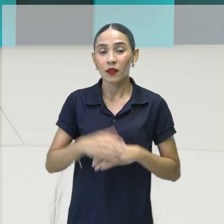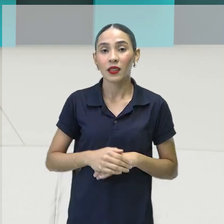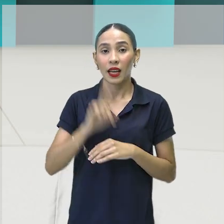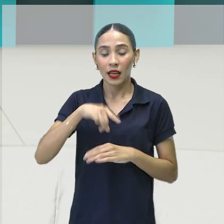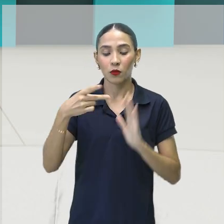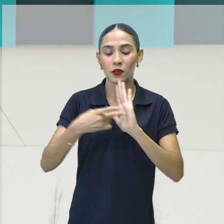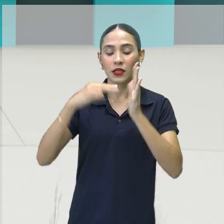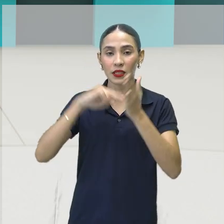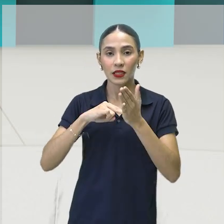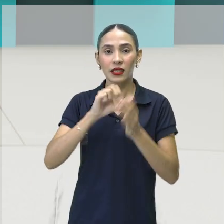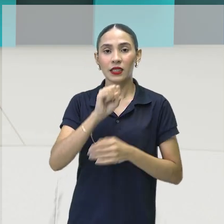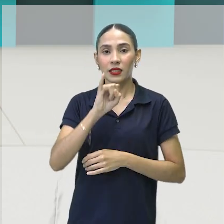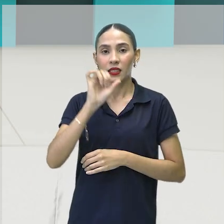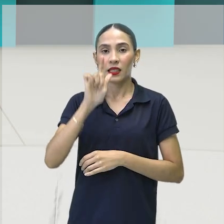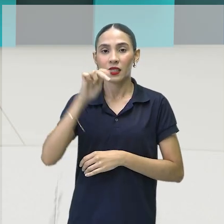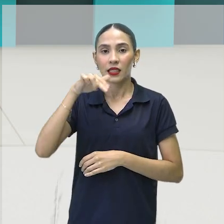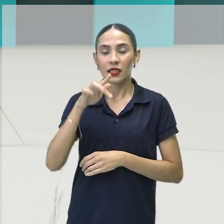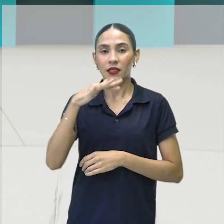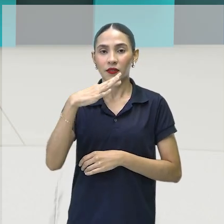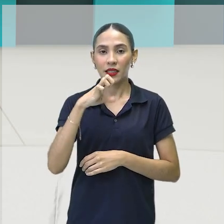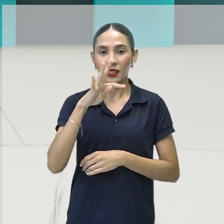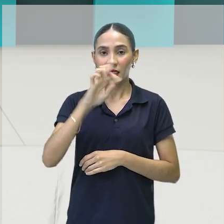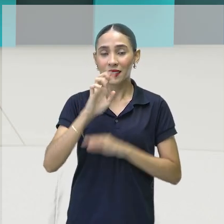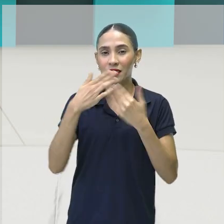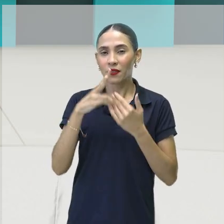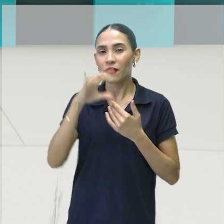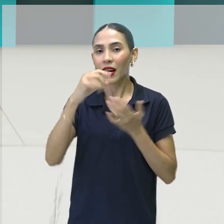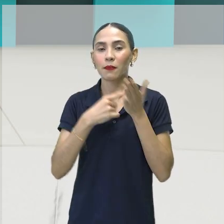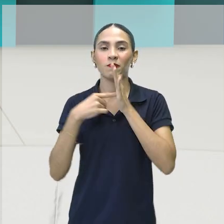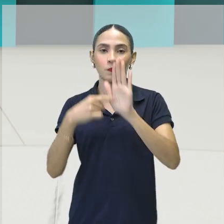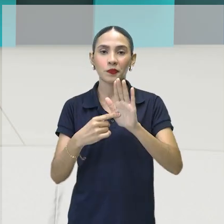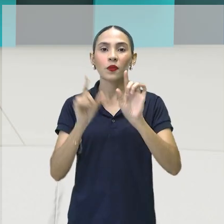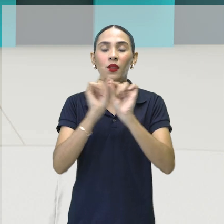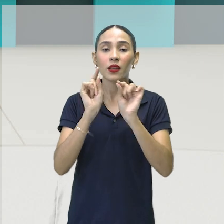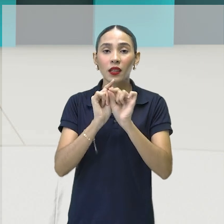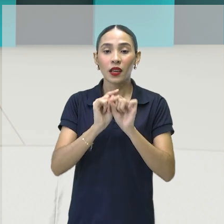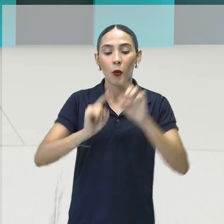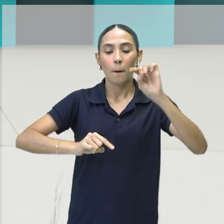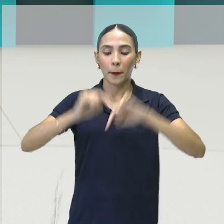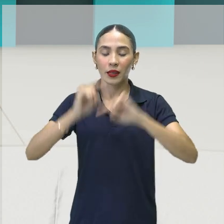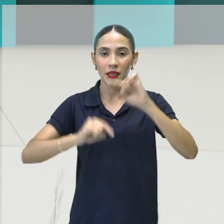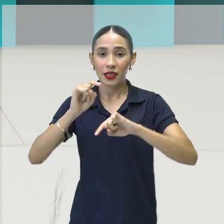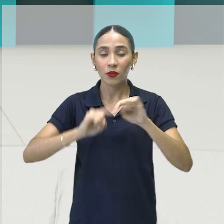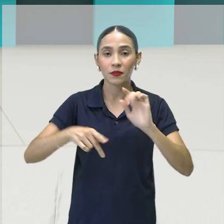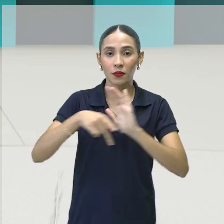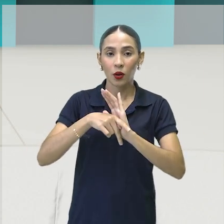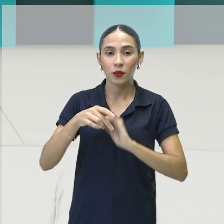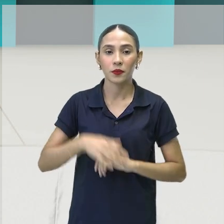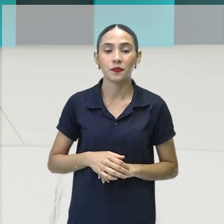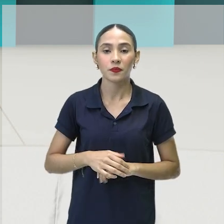o significante. Ele está trazendo algo que remete ao objeto